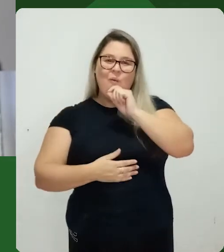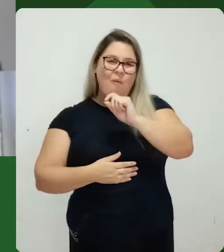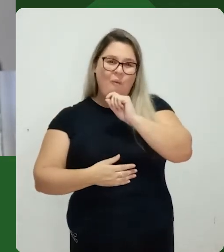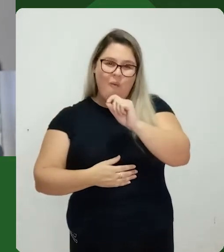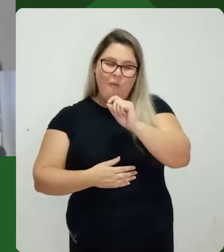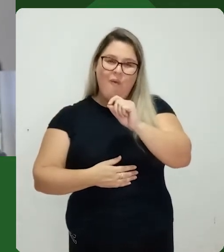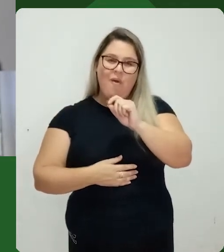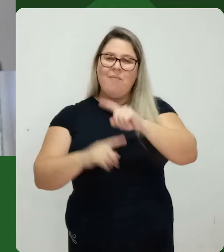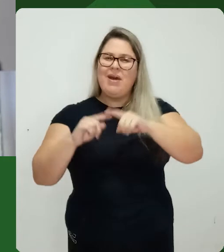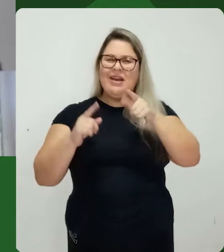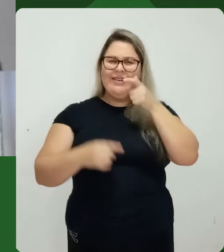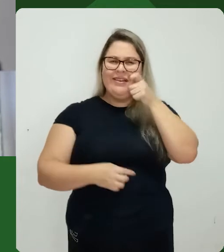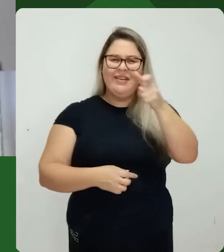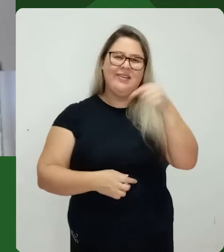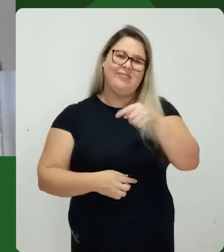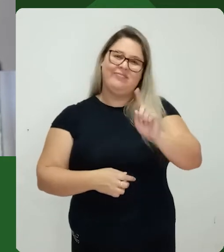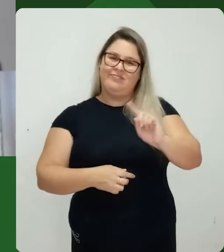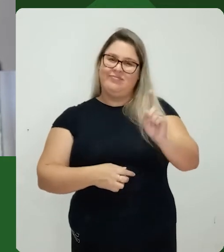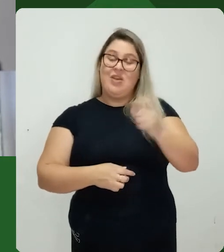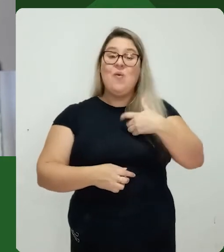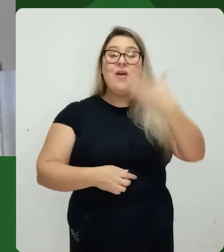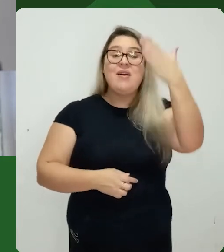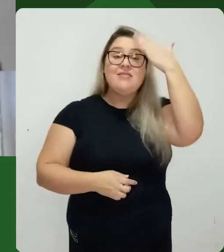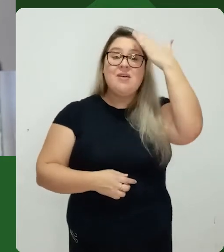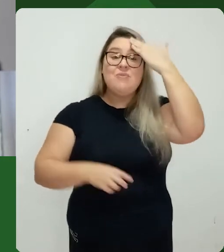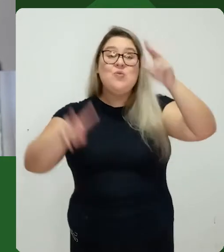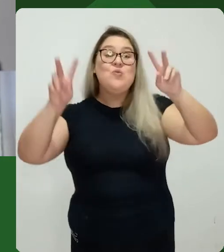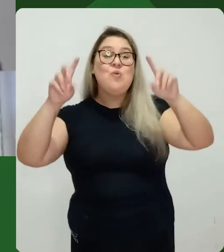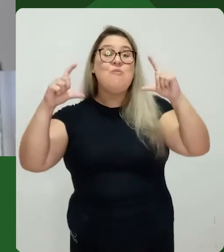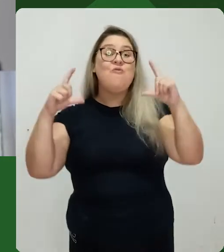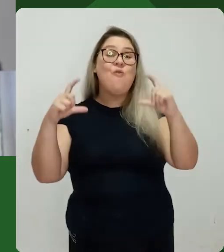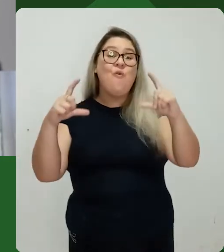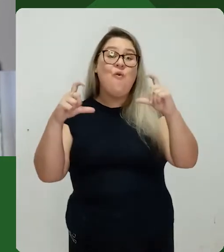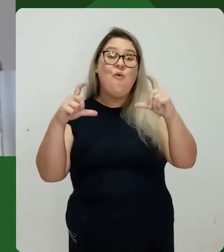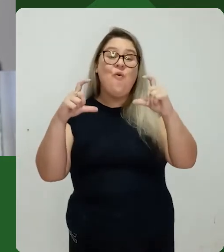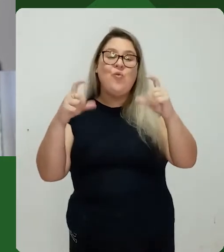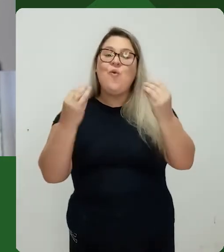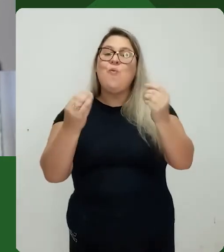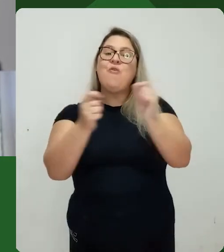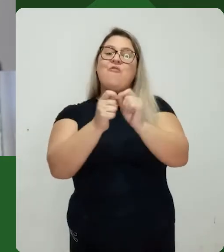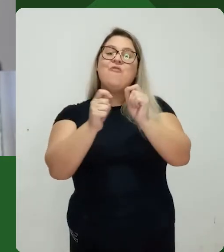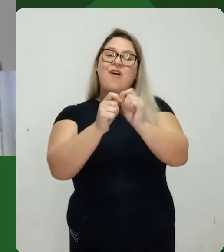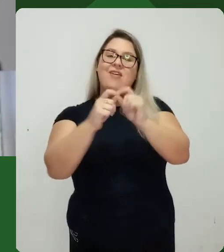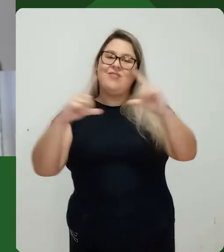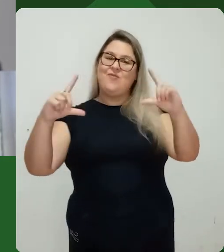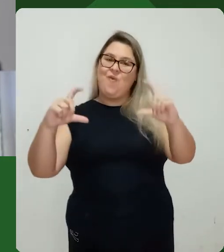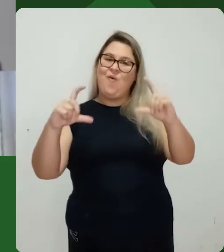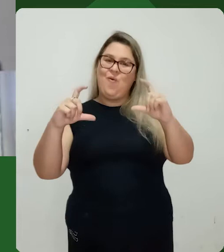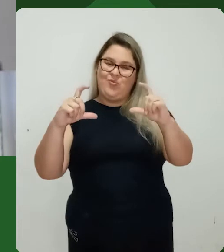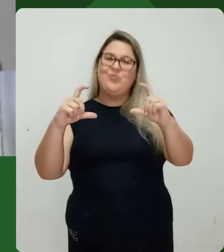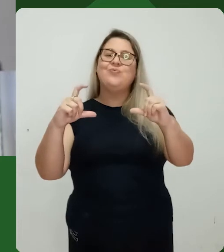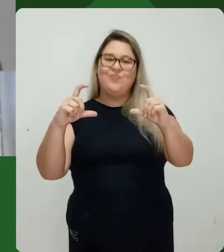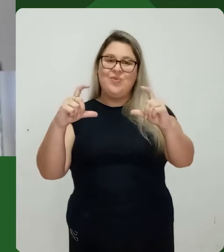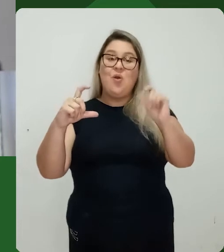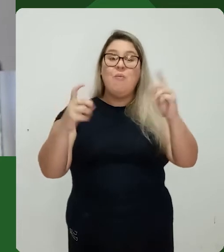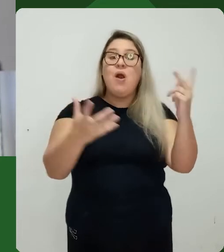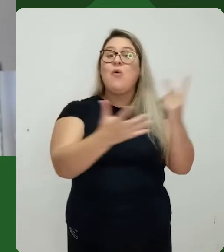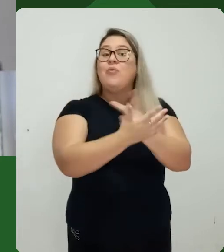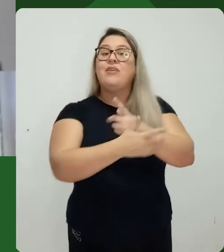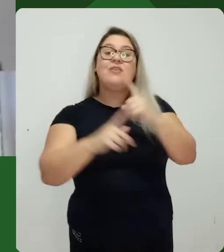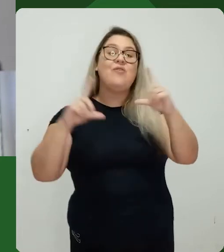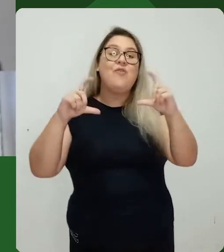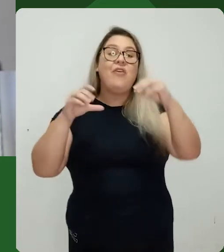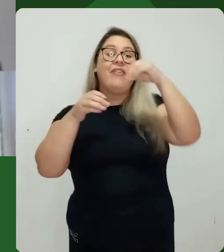dentro, dispositivos e tal, mas acho que não é isso o mais interessante. Eu quero saber sobre a fotografia em si, o que eu faço em relação